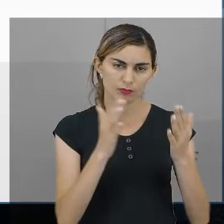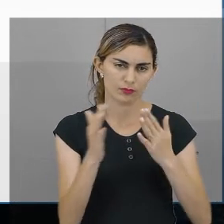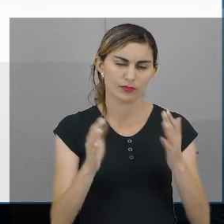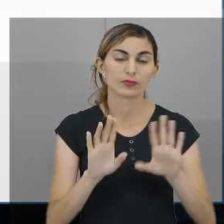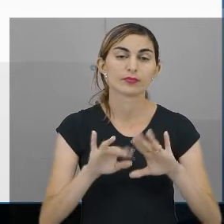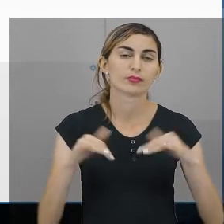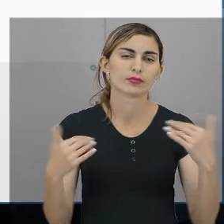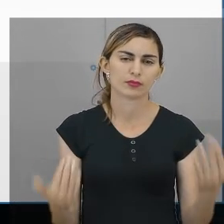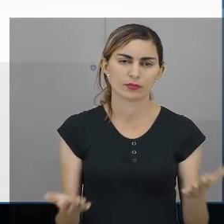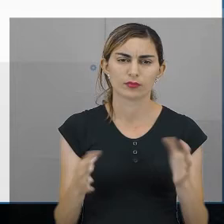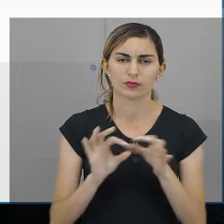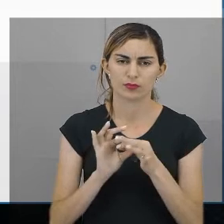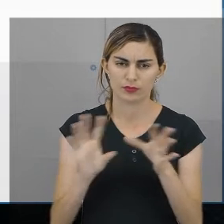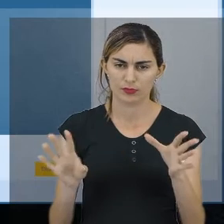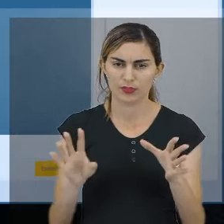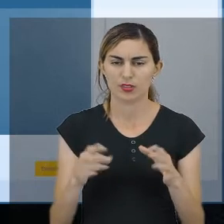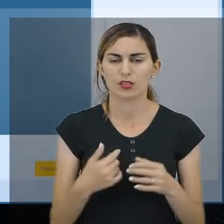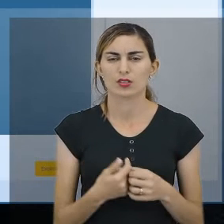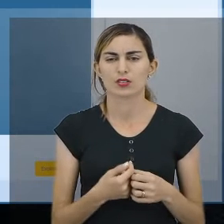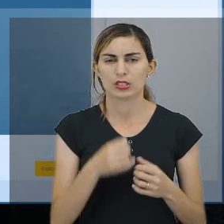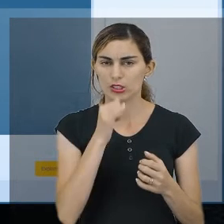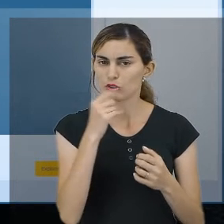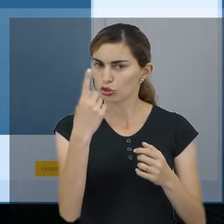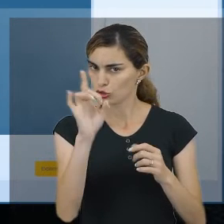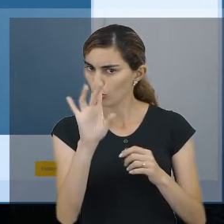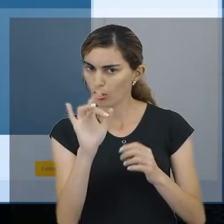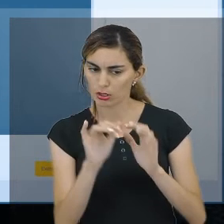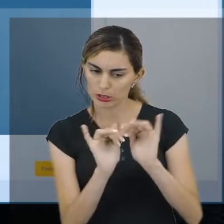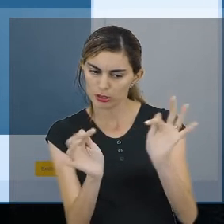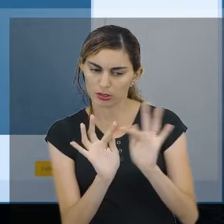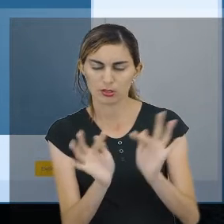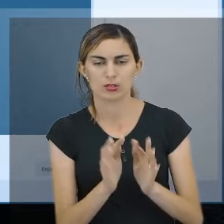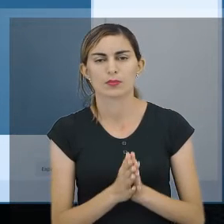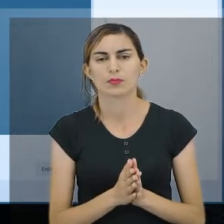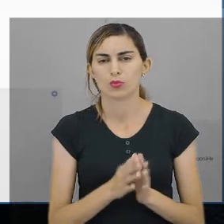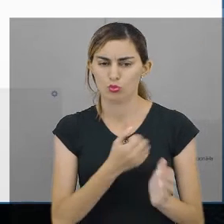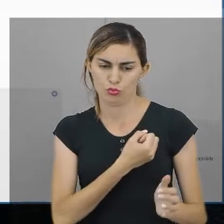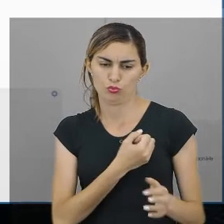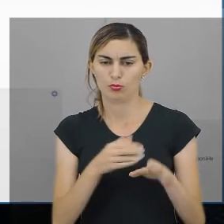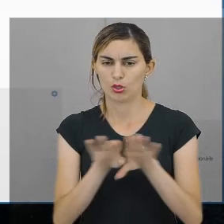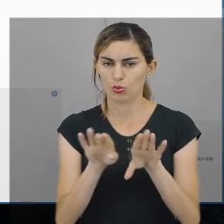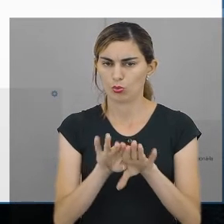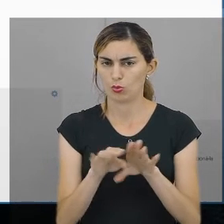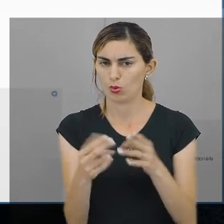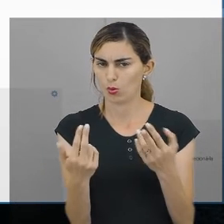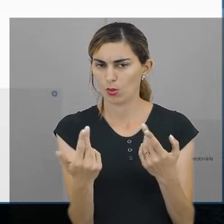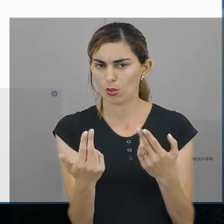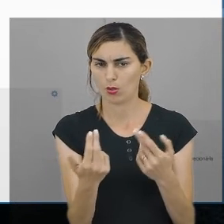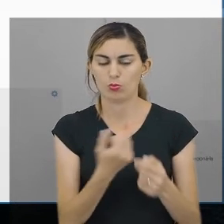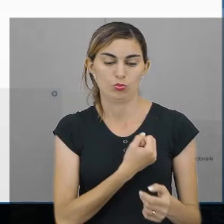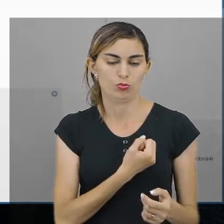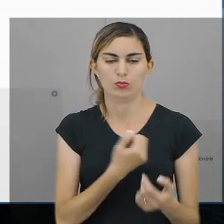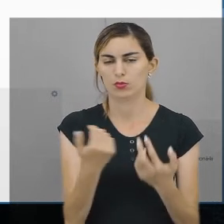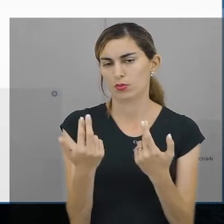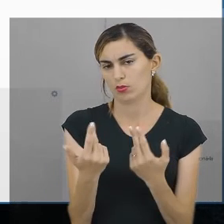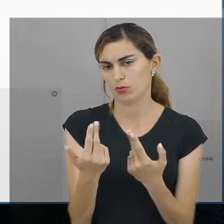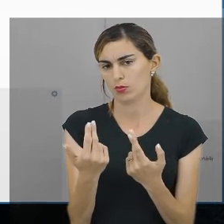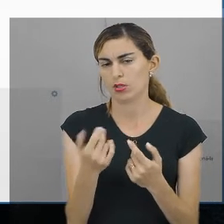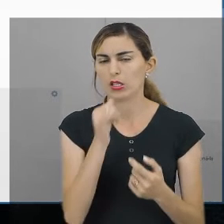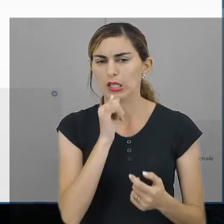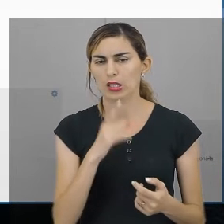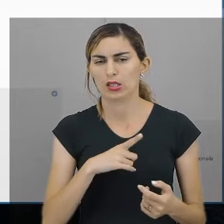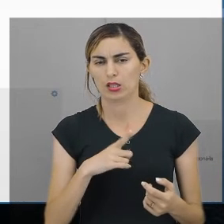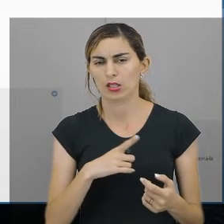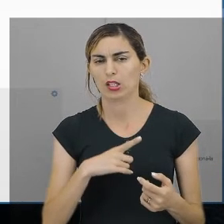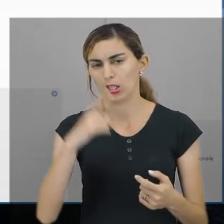Então, para fechar, vamos ver só mais um exemplo de utilização. Números iguais. No exemplo números iguais, temos o